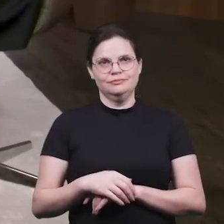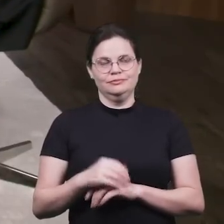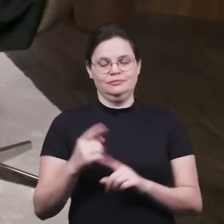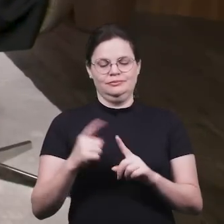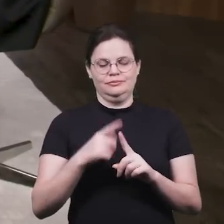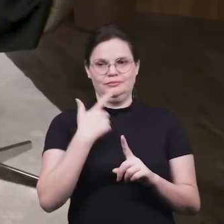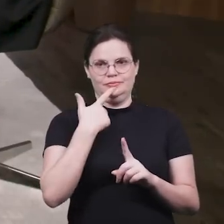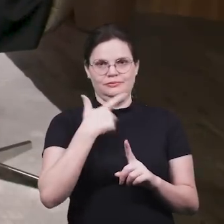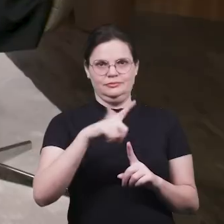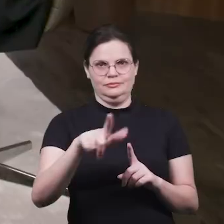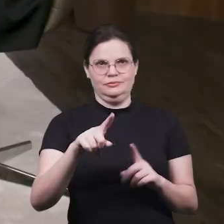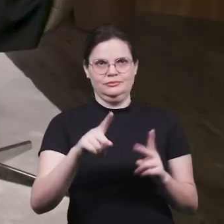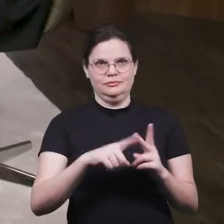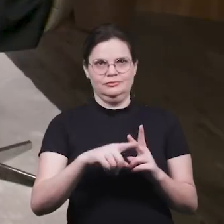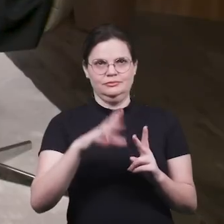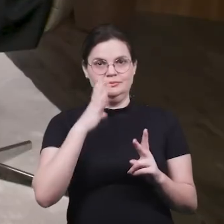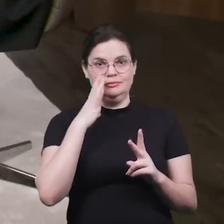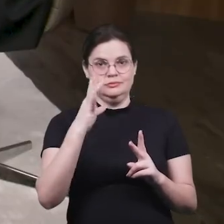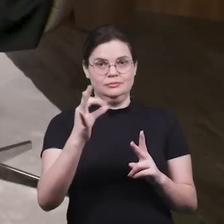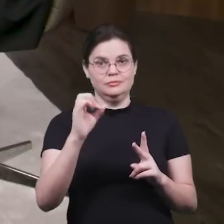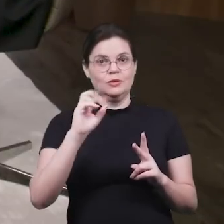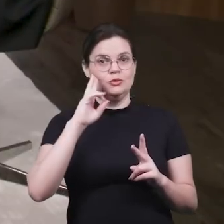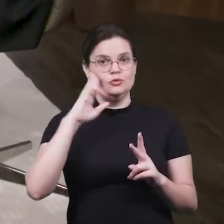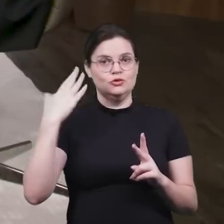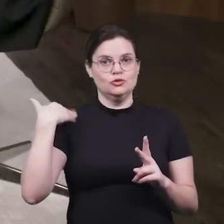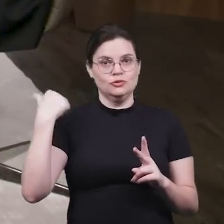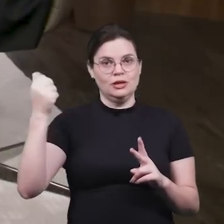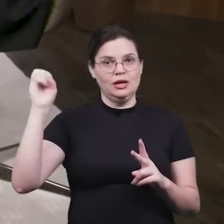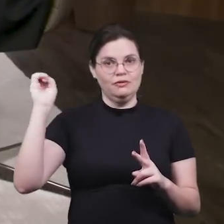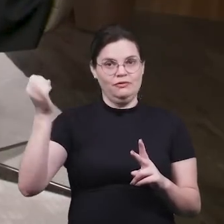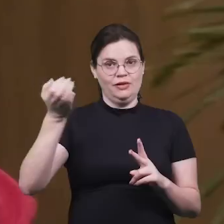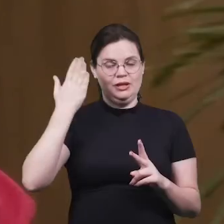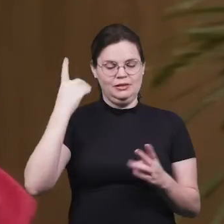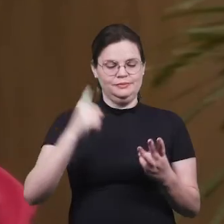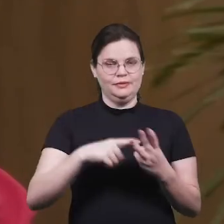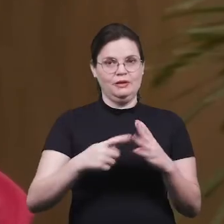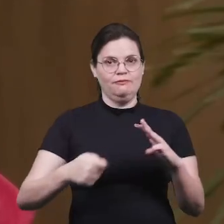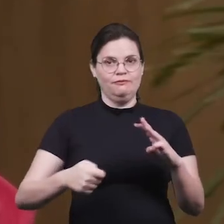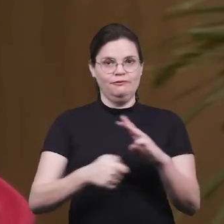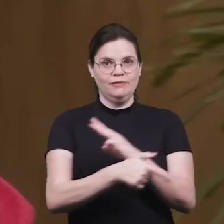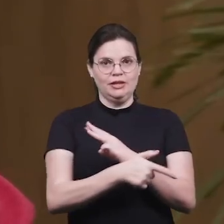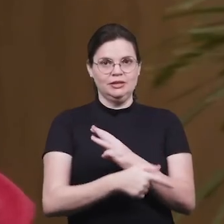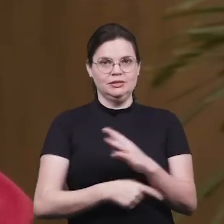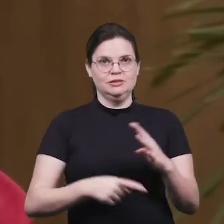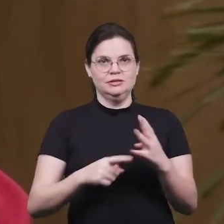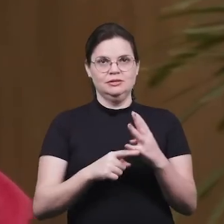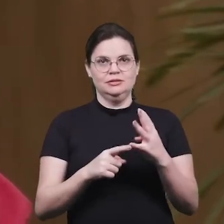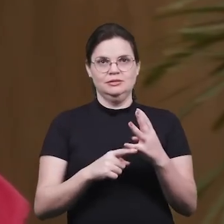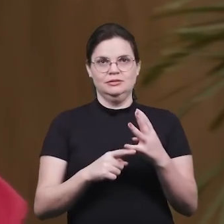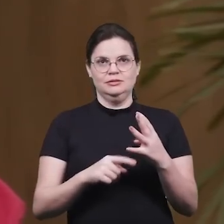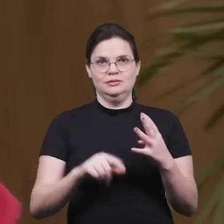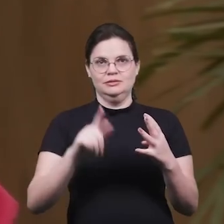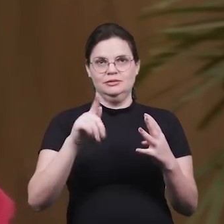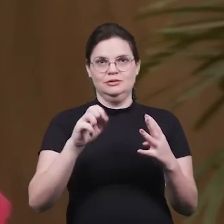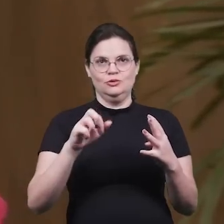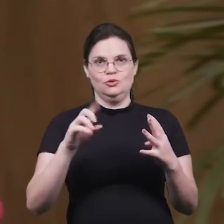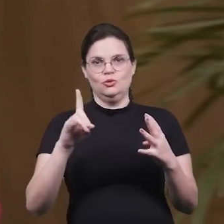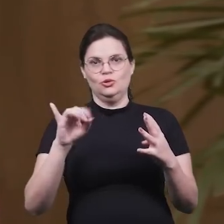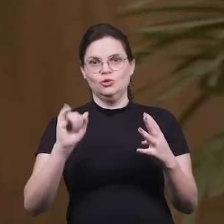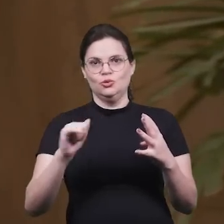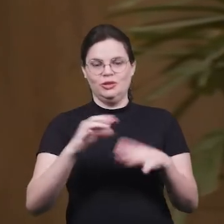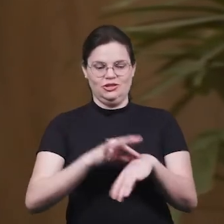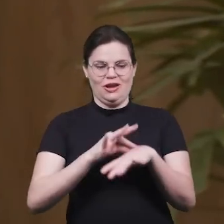Idioma, atenção ao chamado do Senhor, investimento e gordurinha nem da carne nem do sorvete,